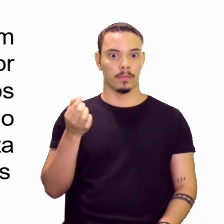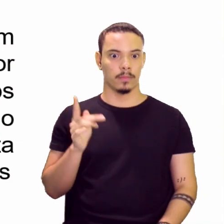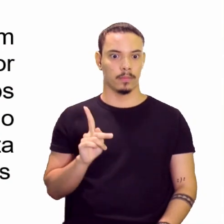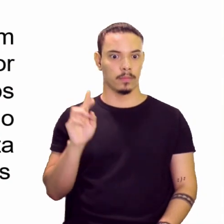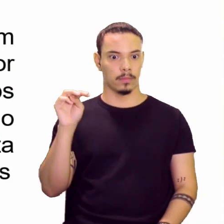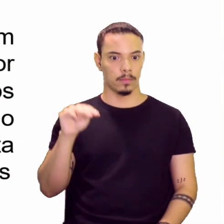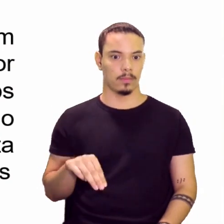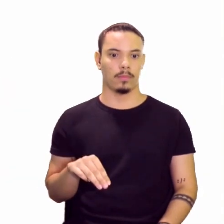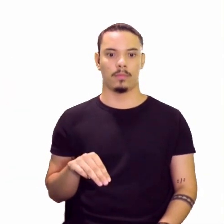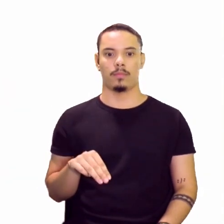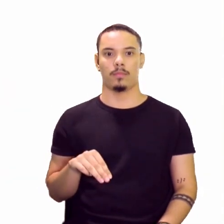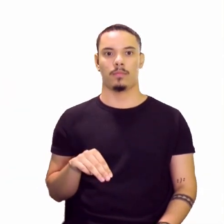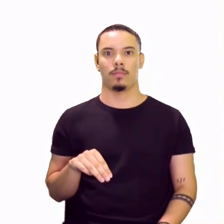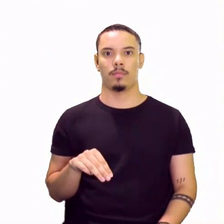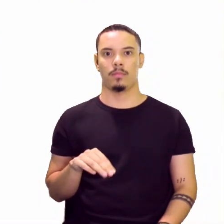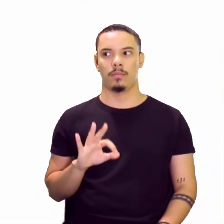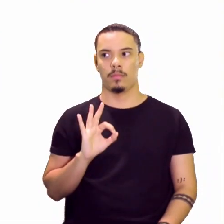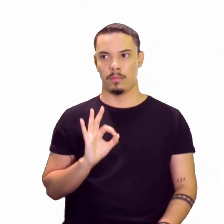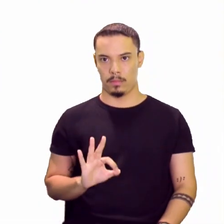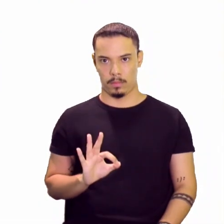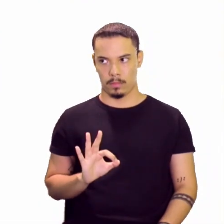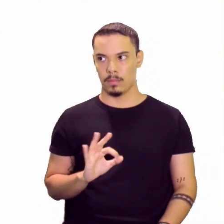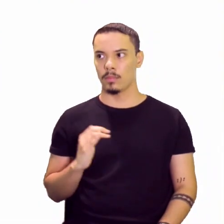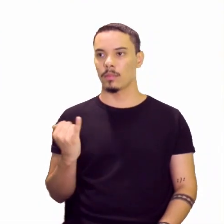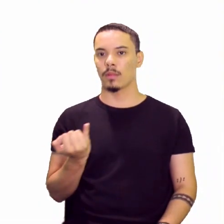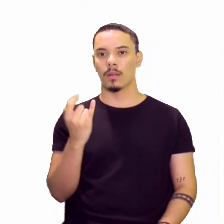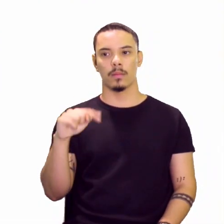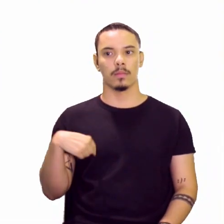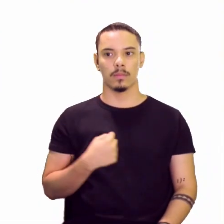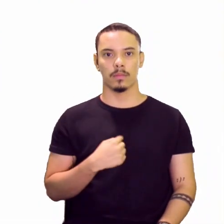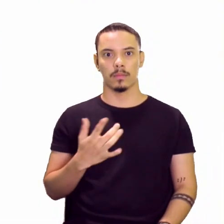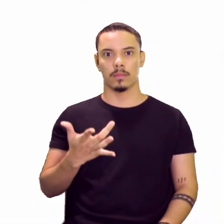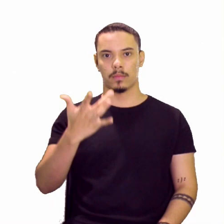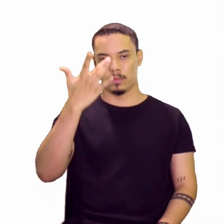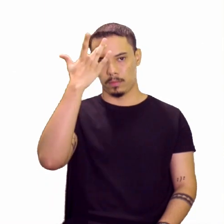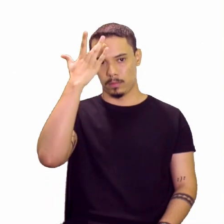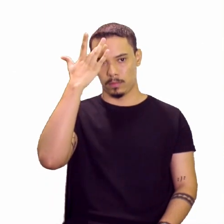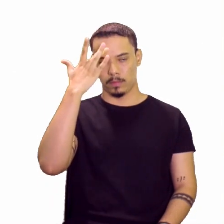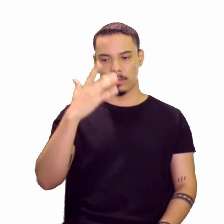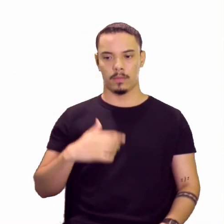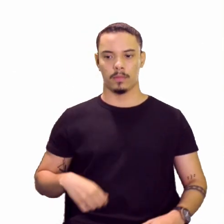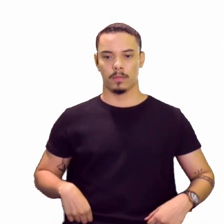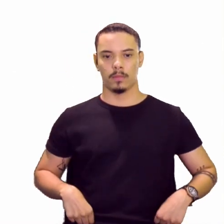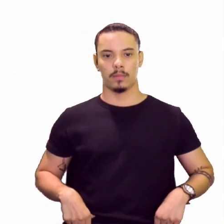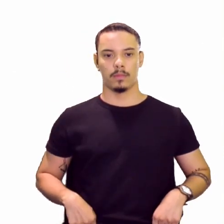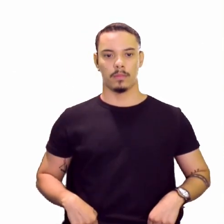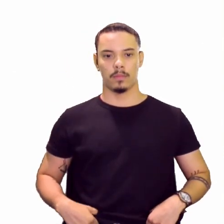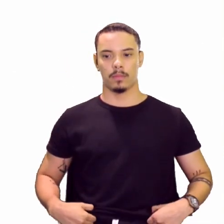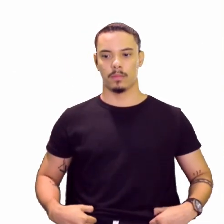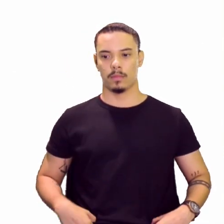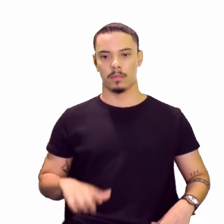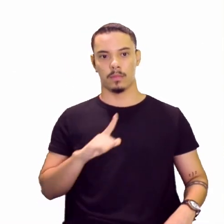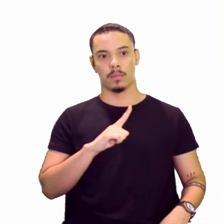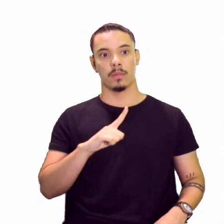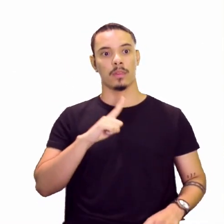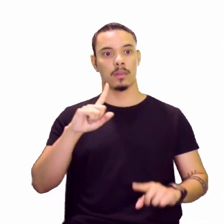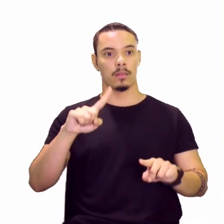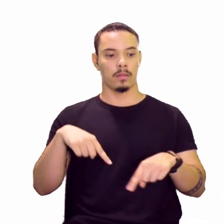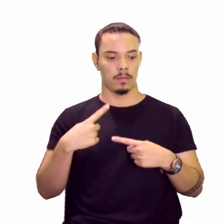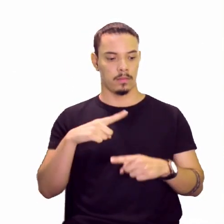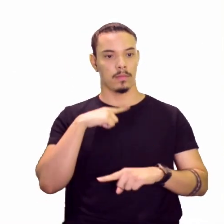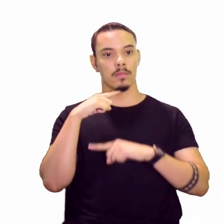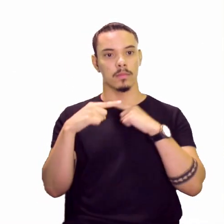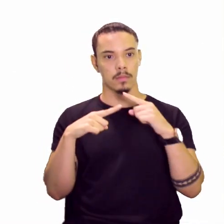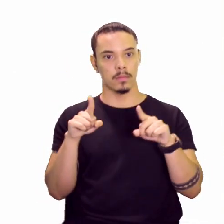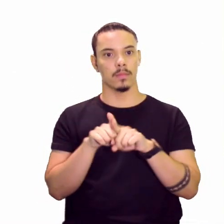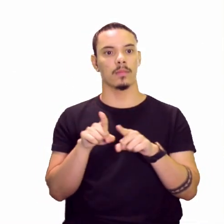né? Quilômetro, muito bem. Importante já ficar fixo, né? Exatamente. Desafios e de resistência exigida,